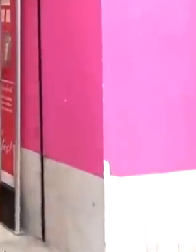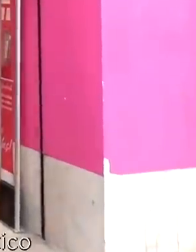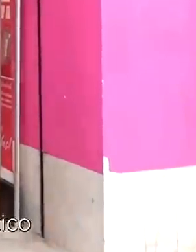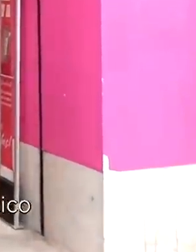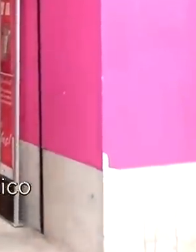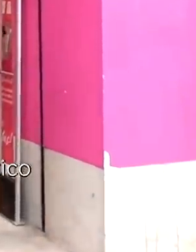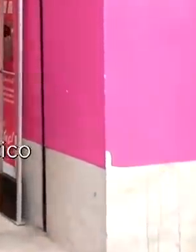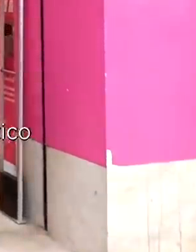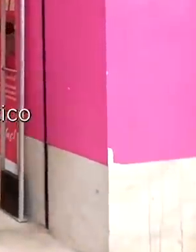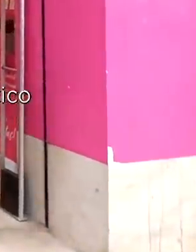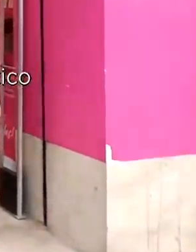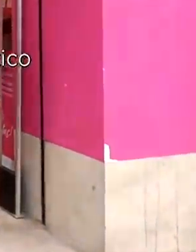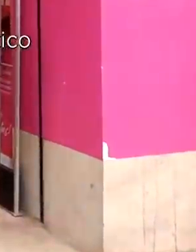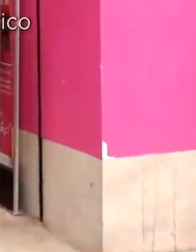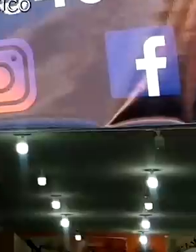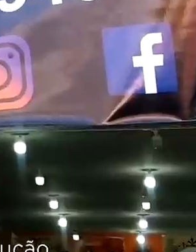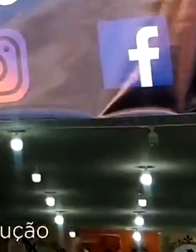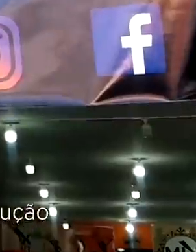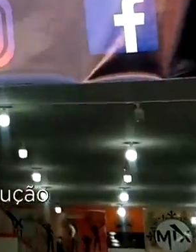Tchau.